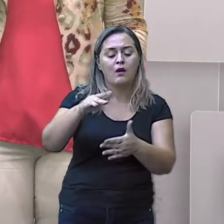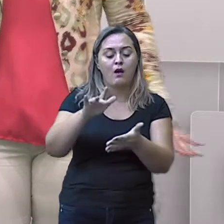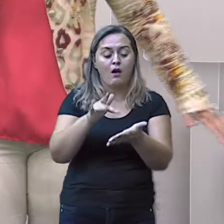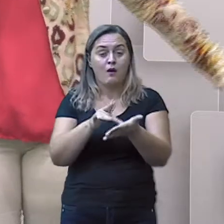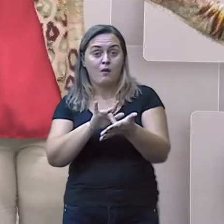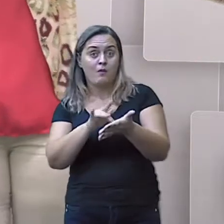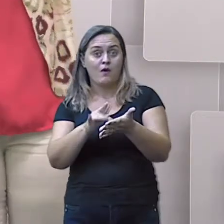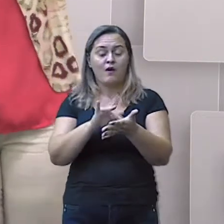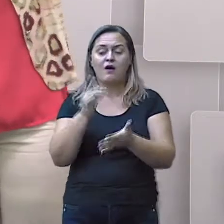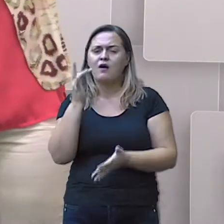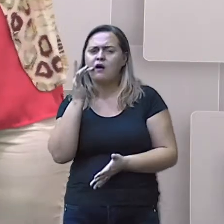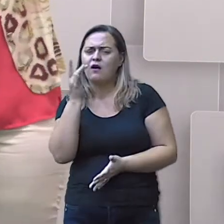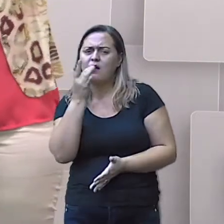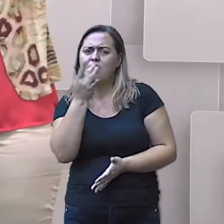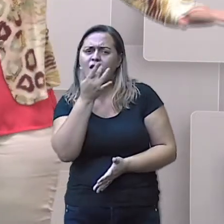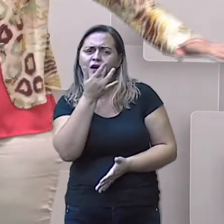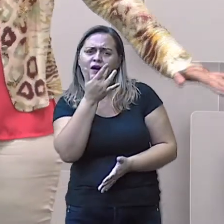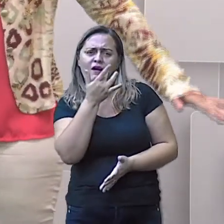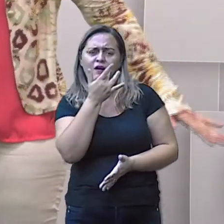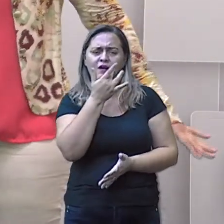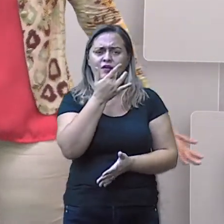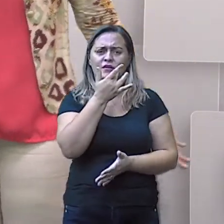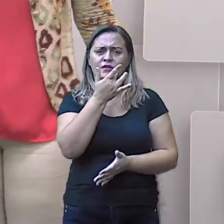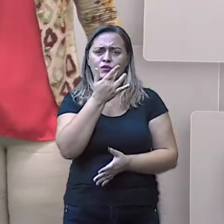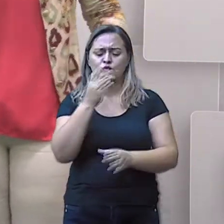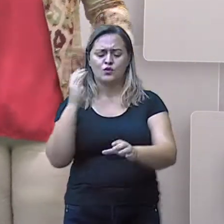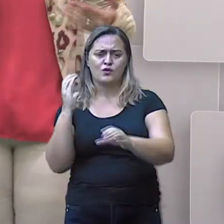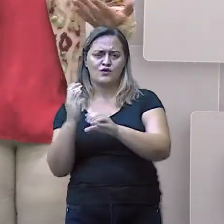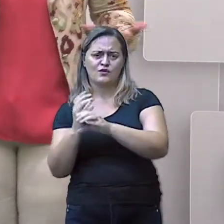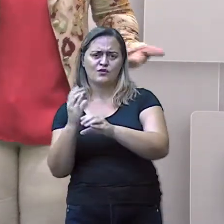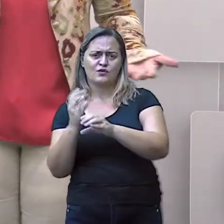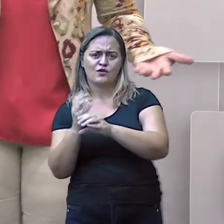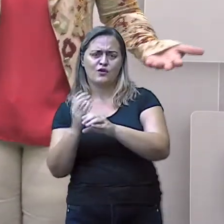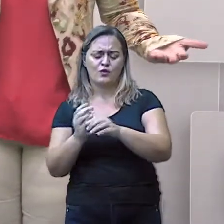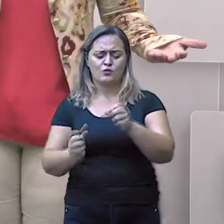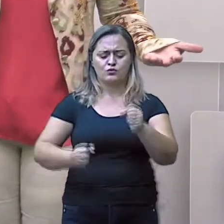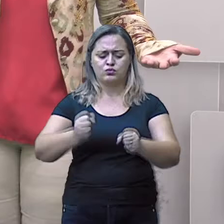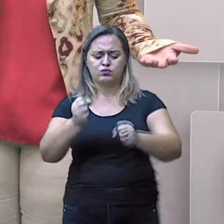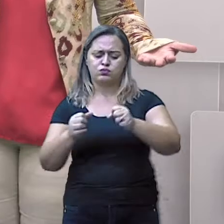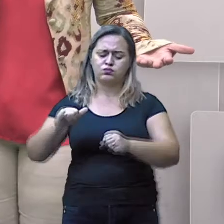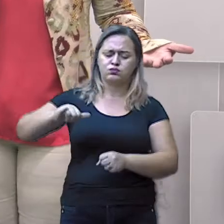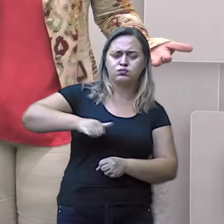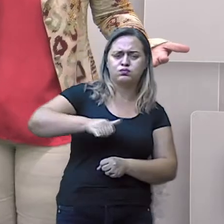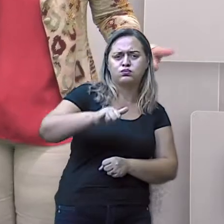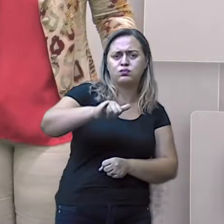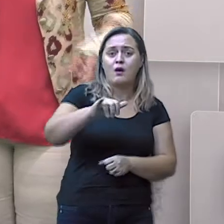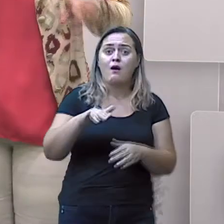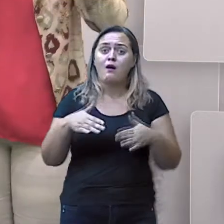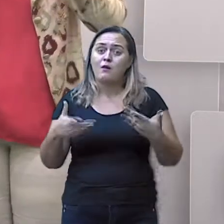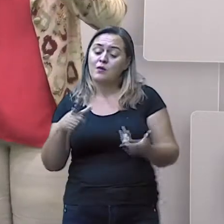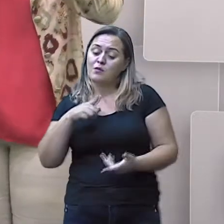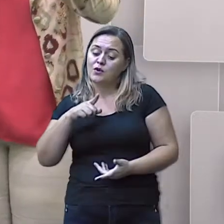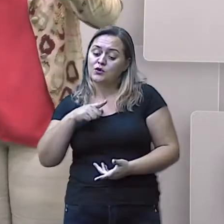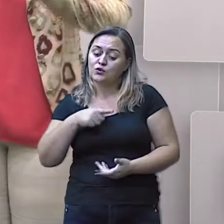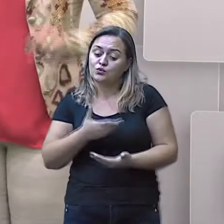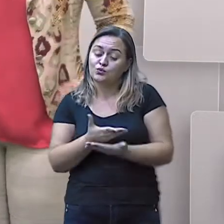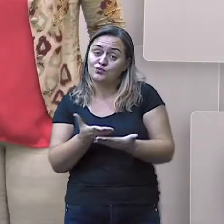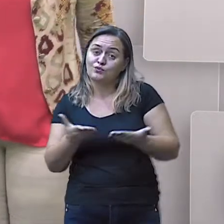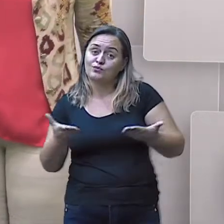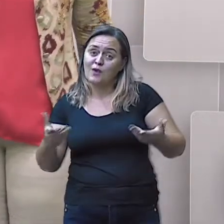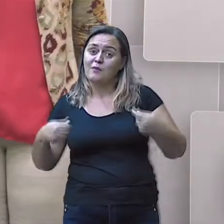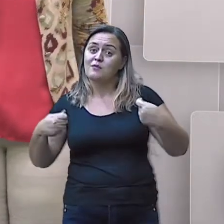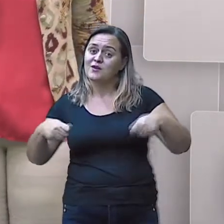dentista, engenheiro ou aviador, mas para se ser tudo isso, tem que se